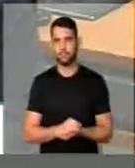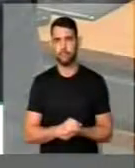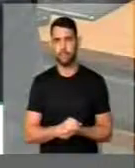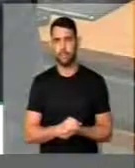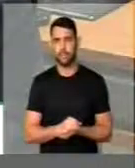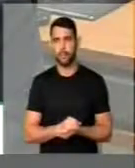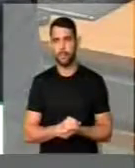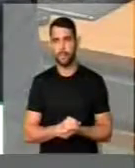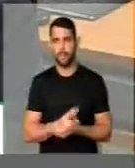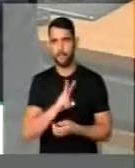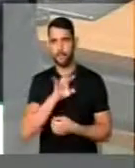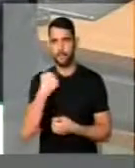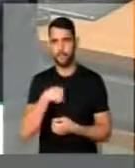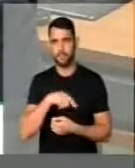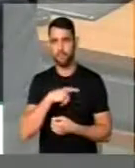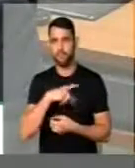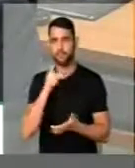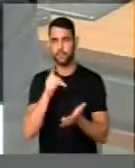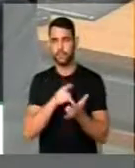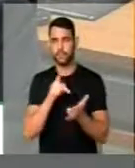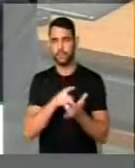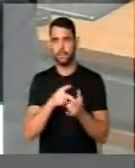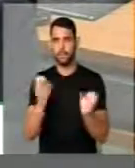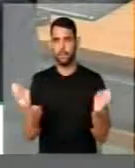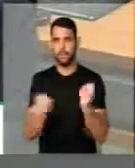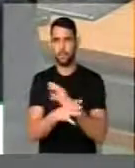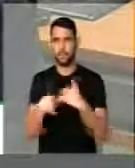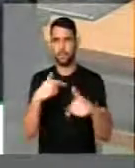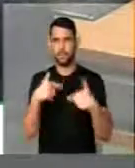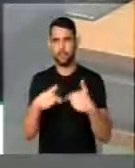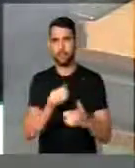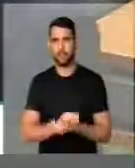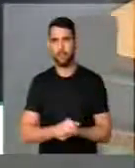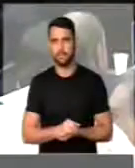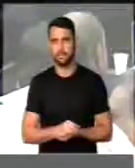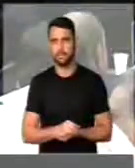Para que isso vá para, obviamente, para a conclusão desse trabalho. Para orientar.